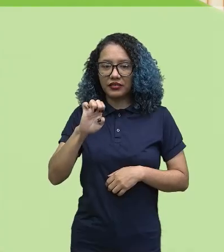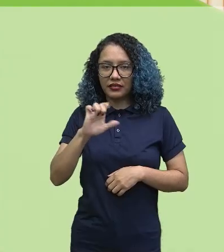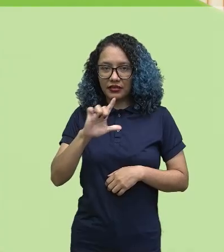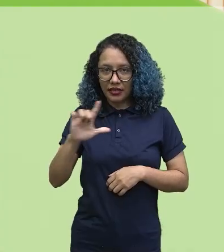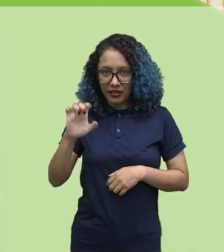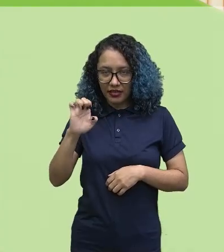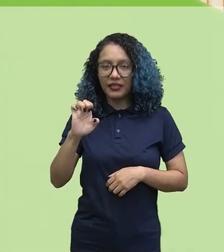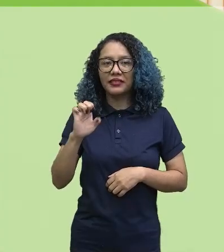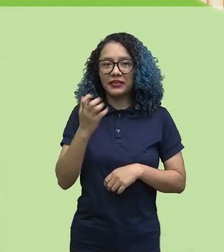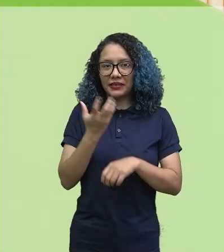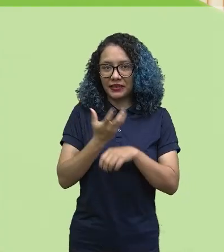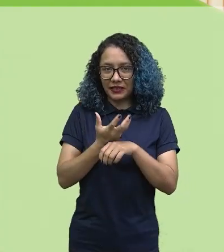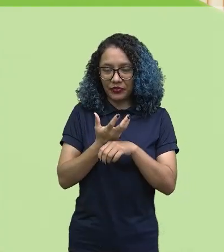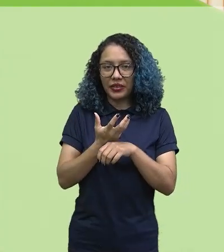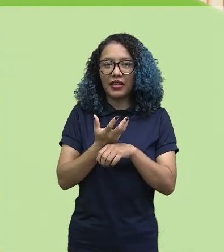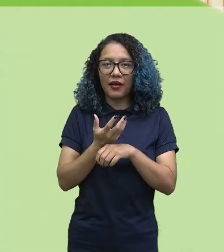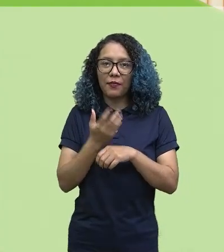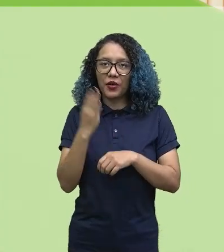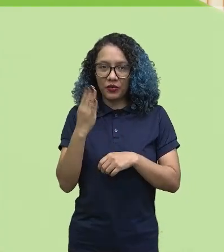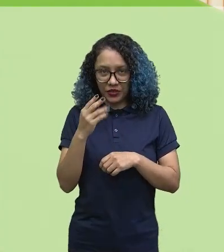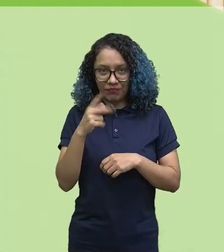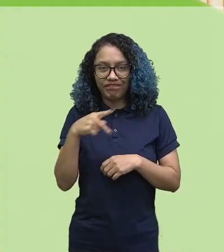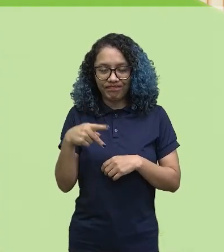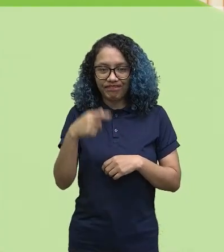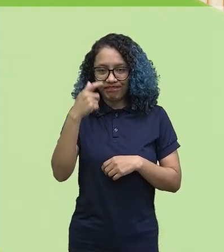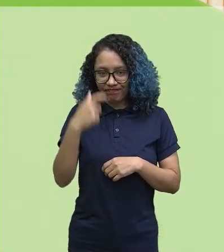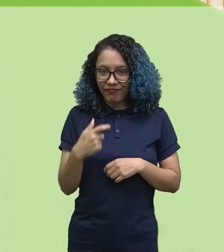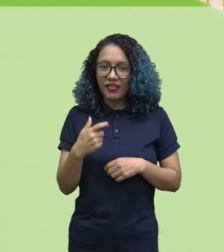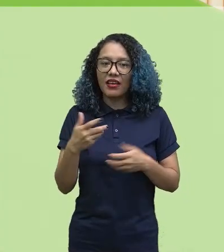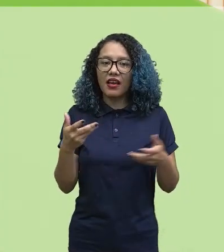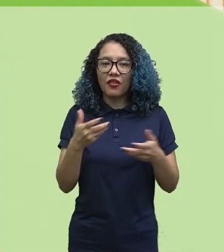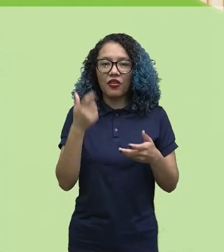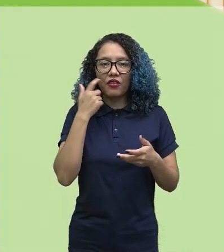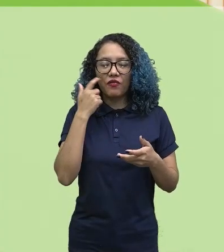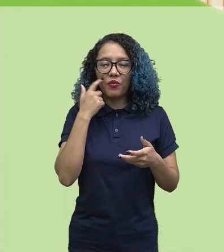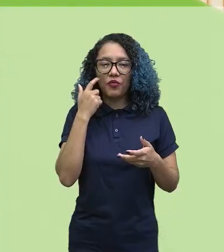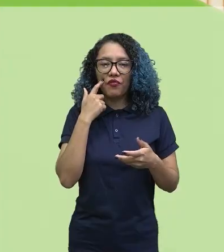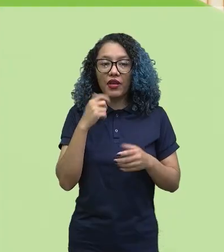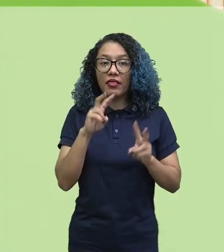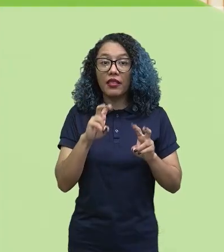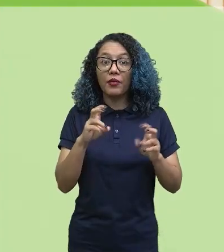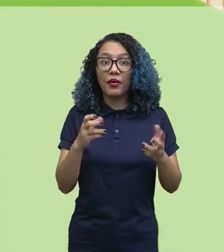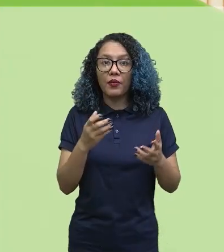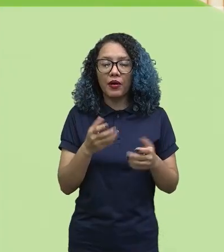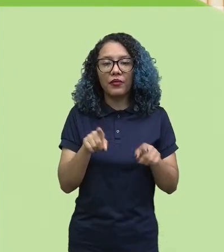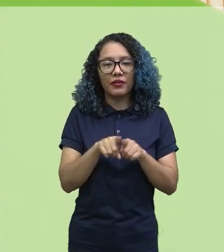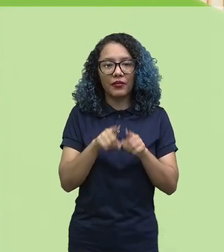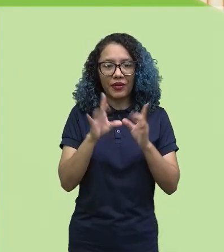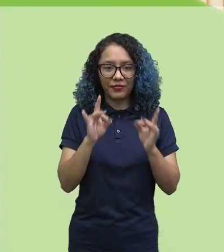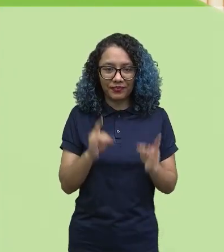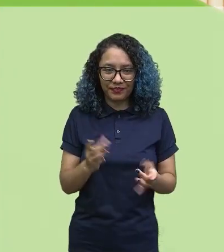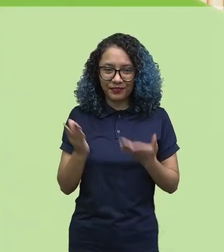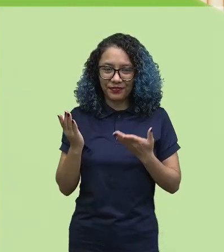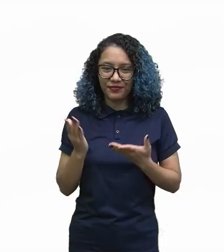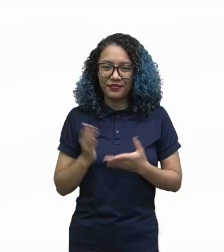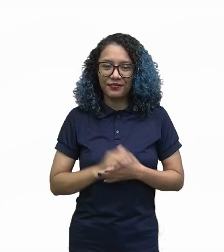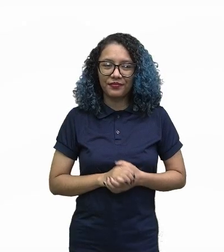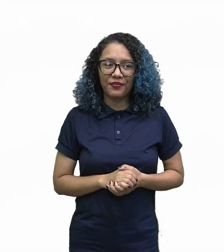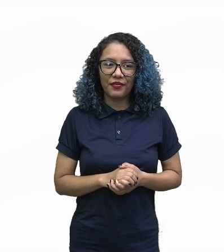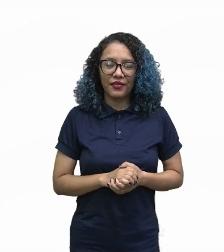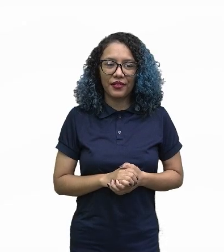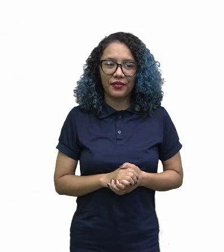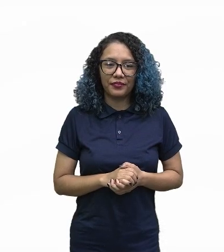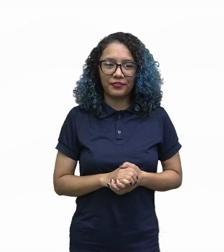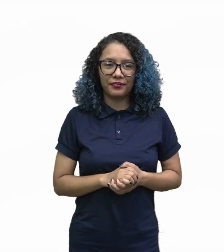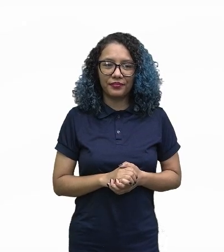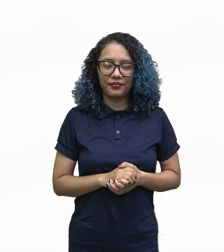de Biologia, estarei aqui com vocês. Vamos agora observar o objeto de conhecimento e o detalhamento da nossa aula de número